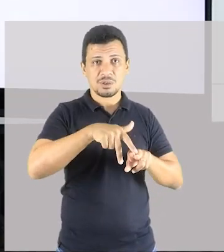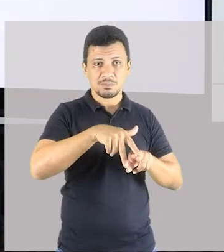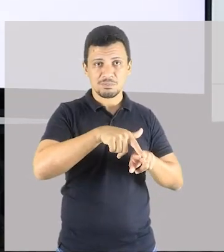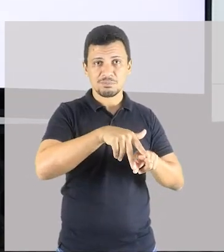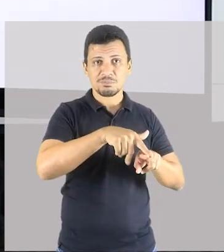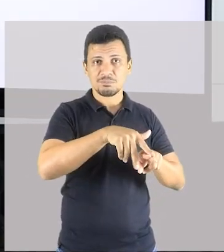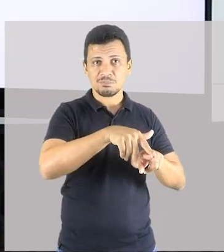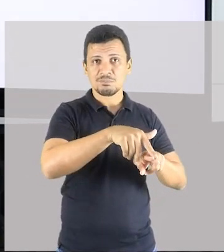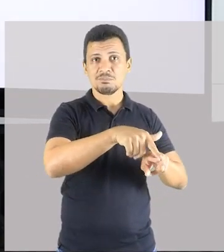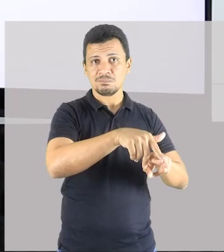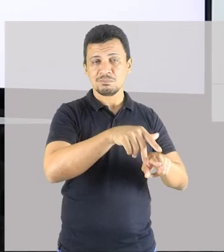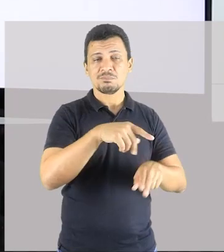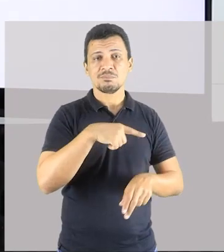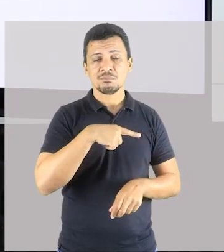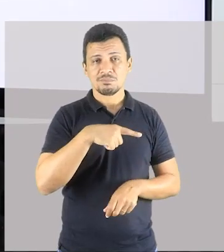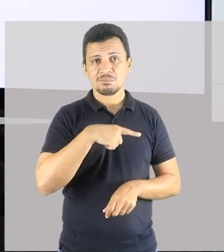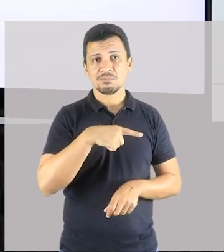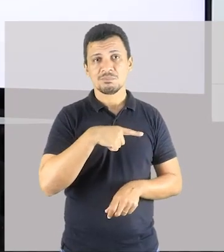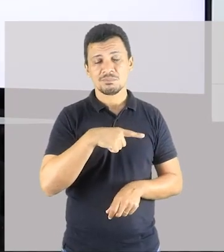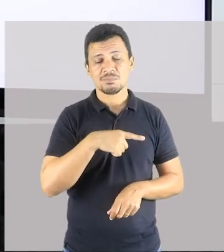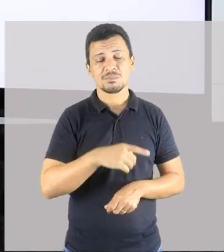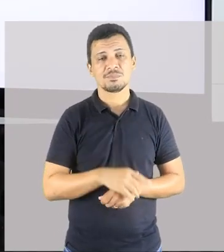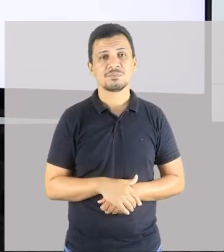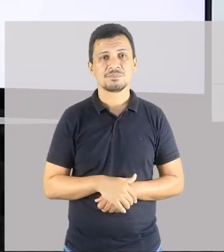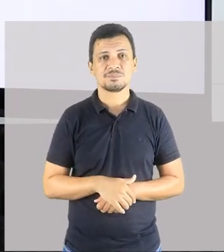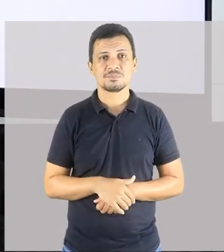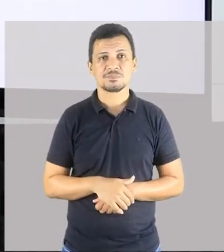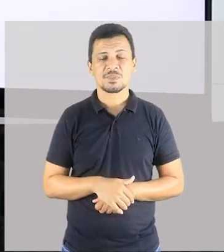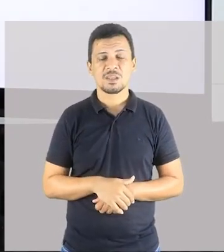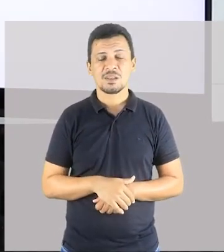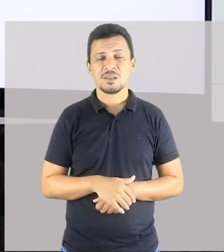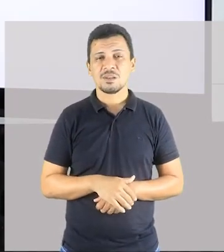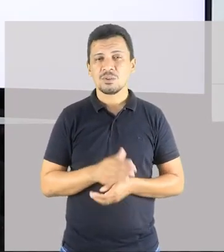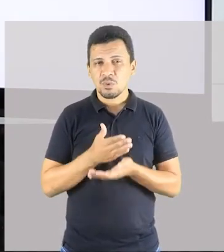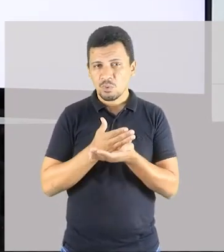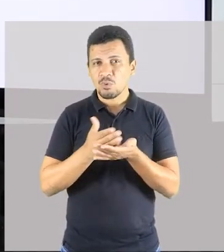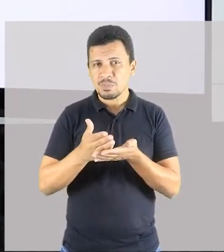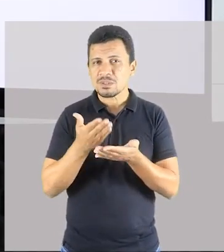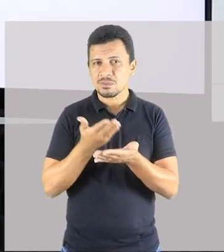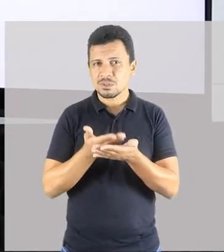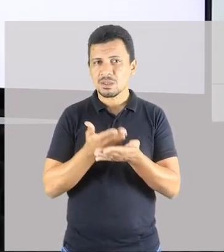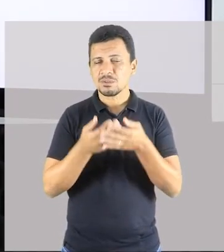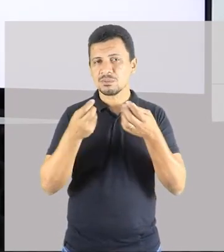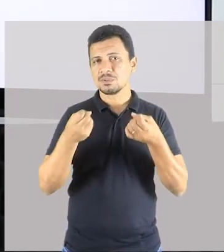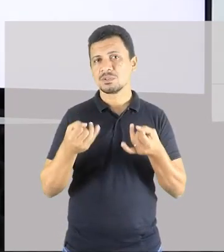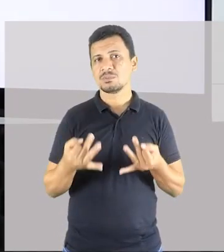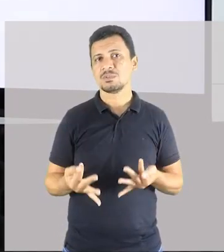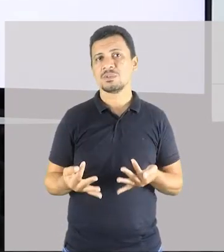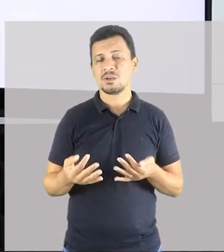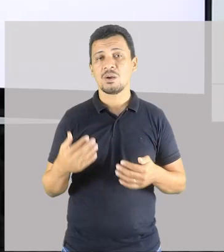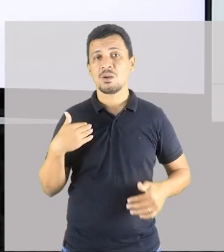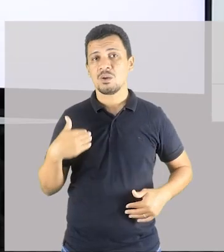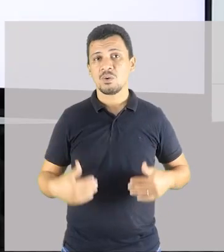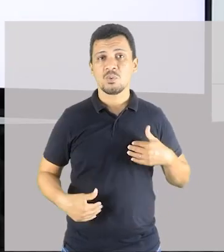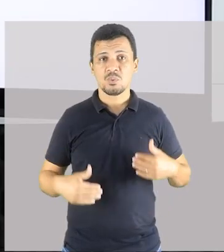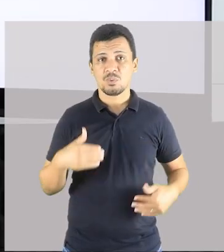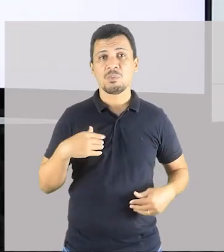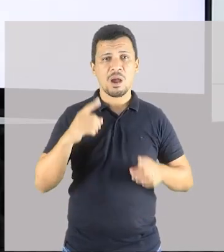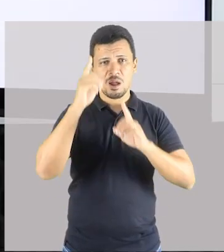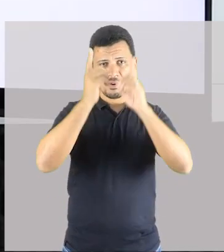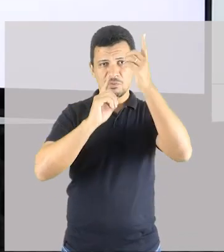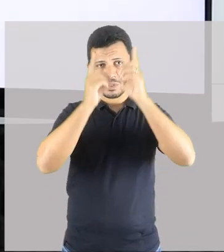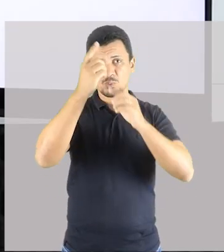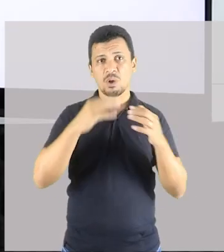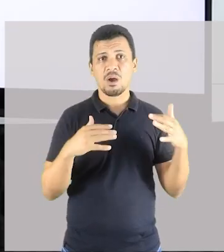adequadas para a prática dessa modalidade, né? Como a gente falou lá no começo da aula, as práticas corporais de